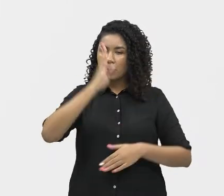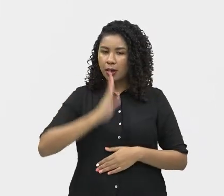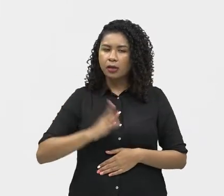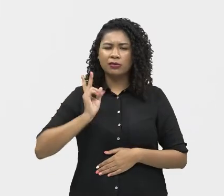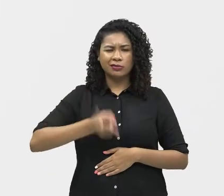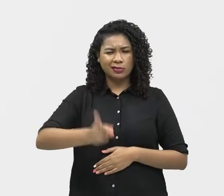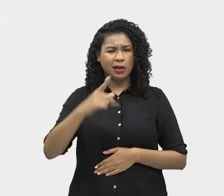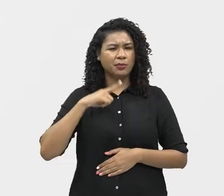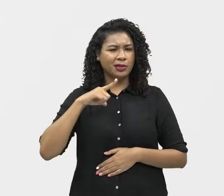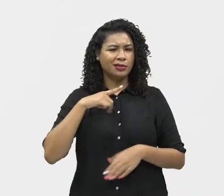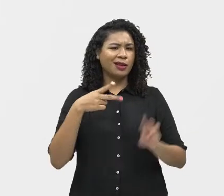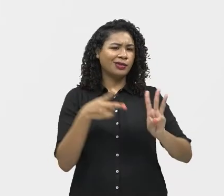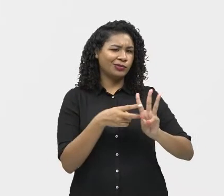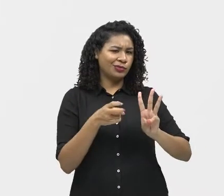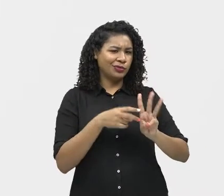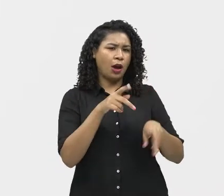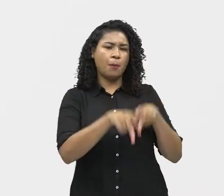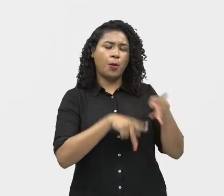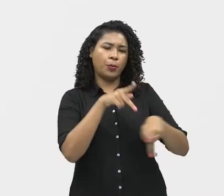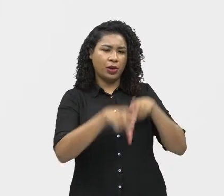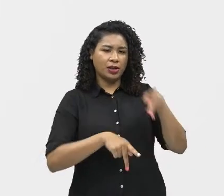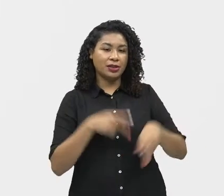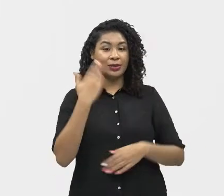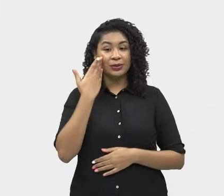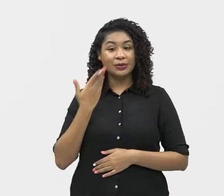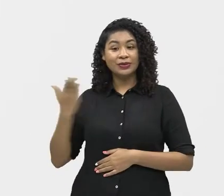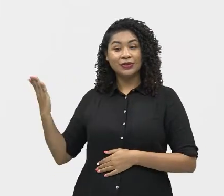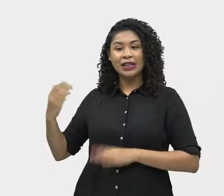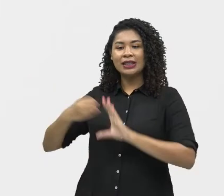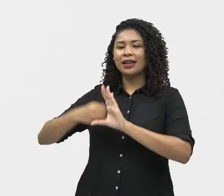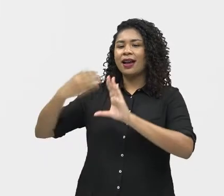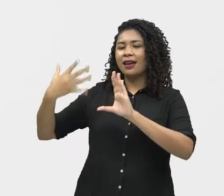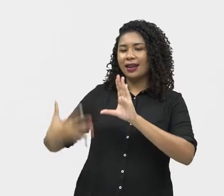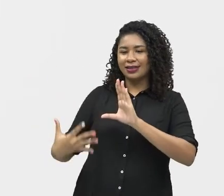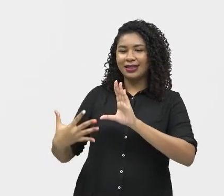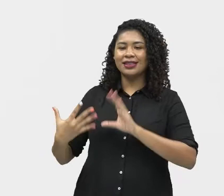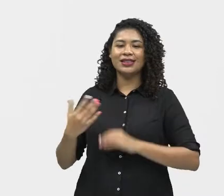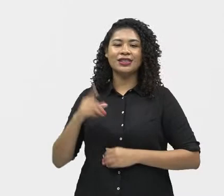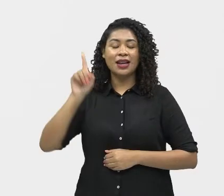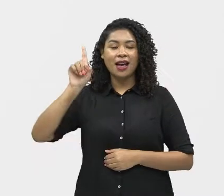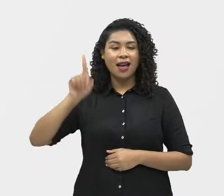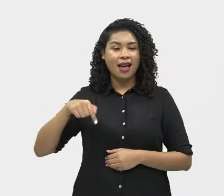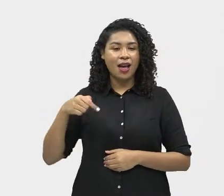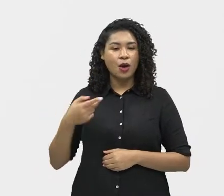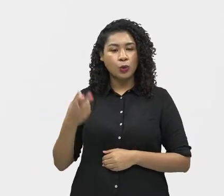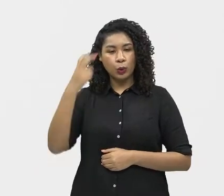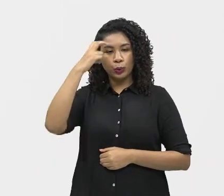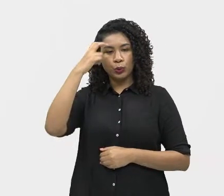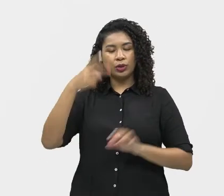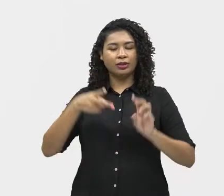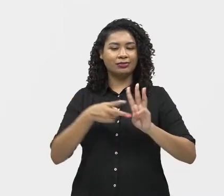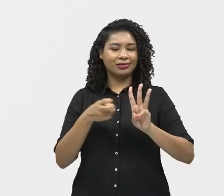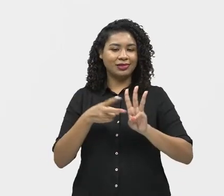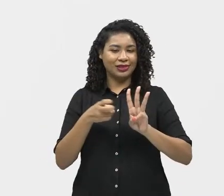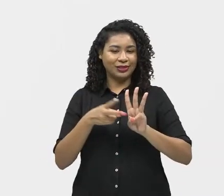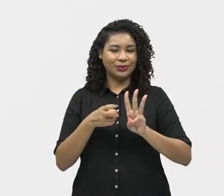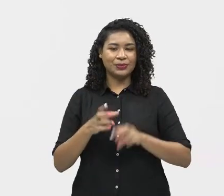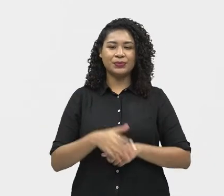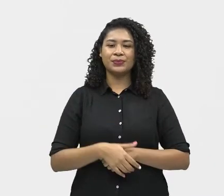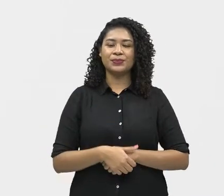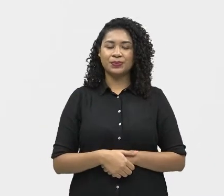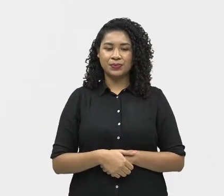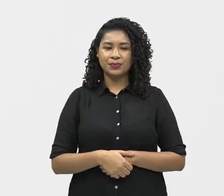para você algumas características da nossa dança. Bem, aí nós estamos vendo uma cultura indígena. Como eu já falei,